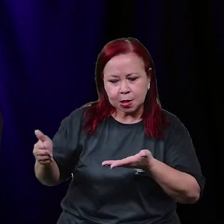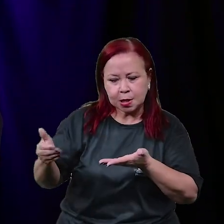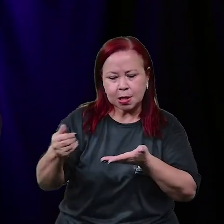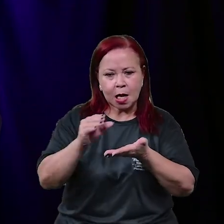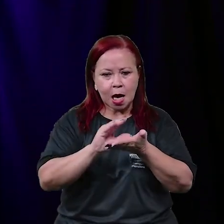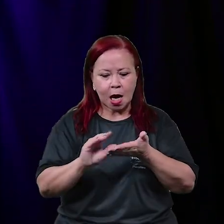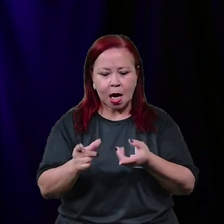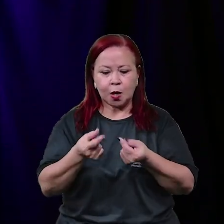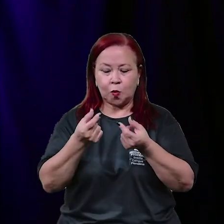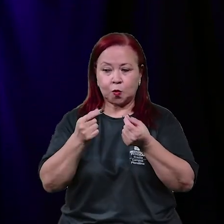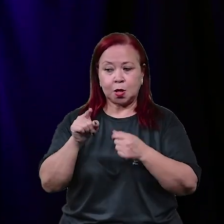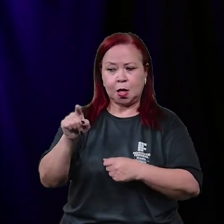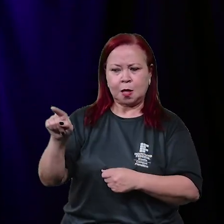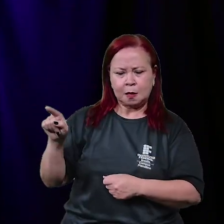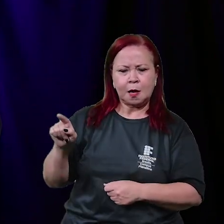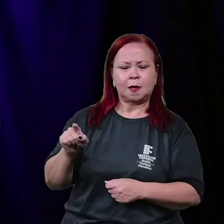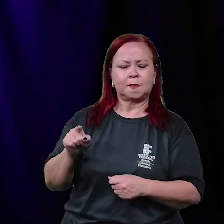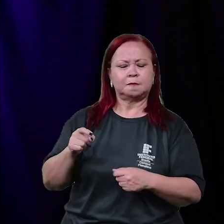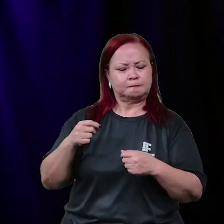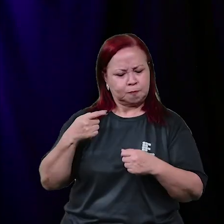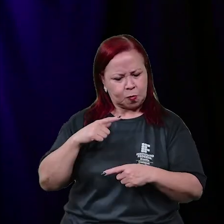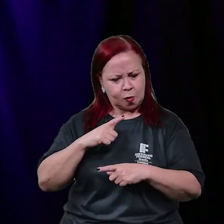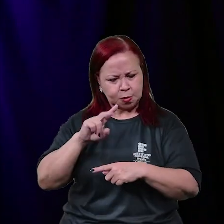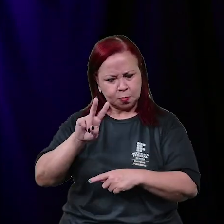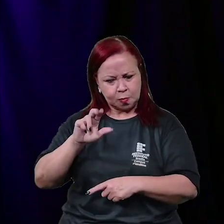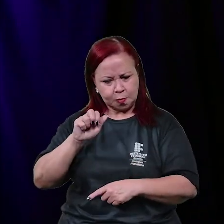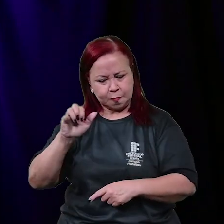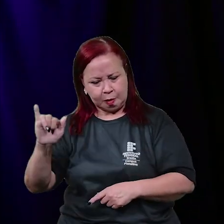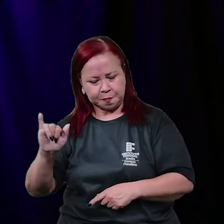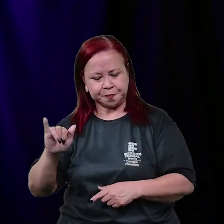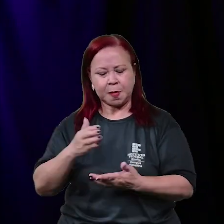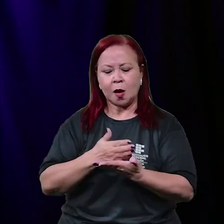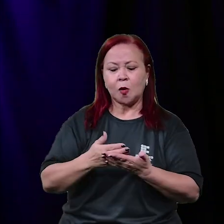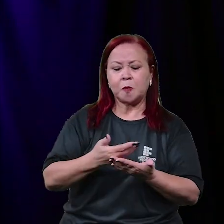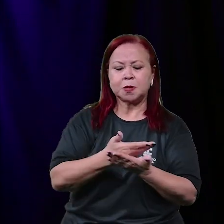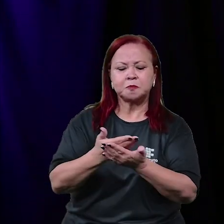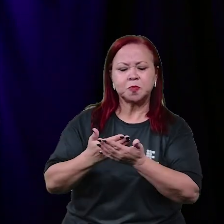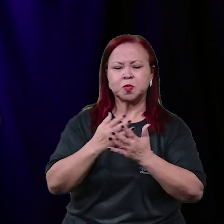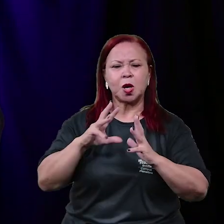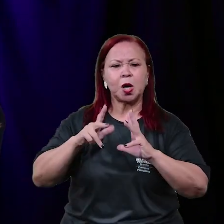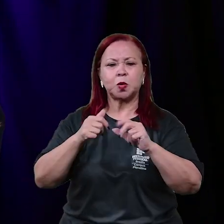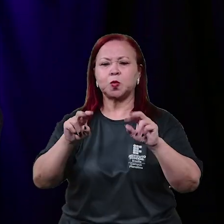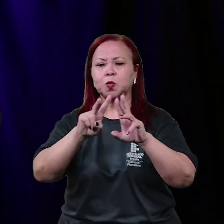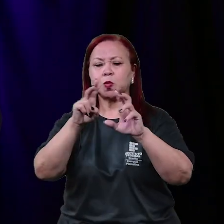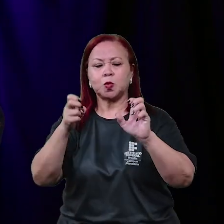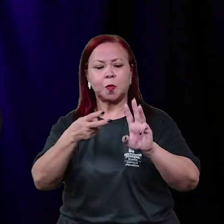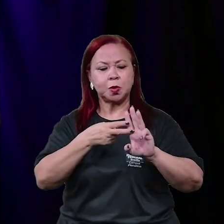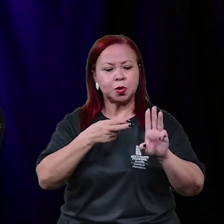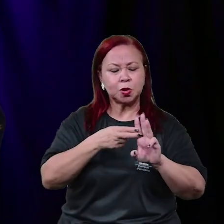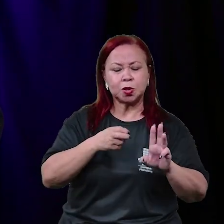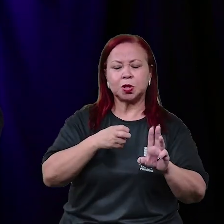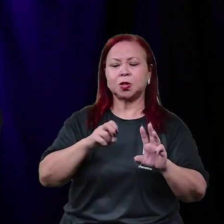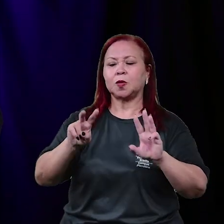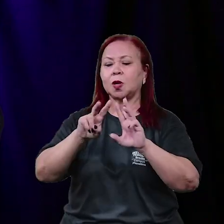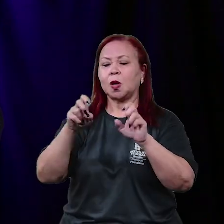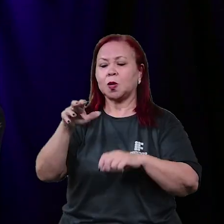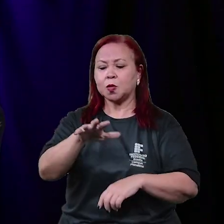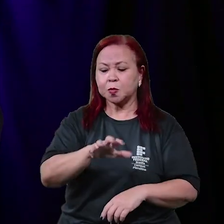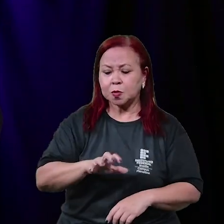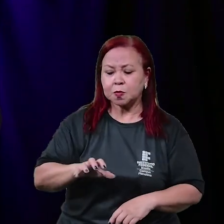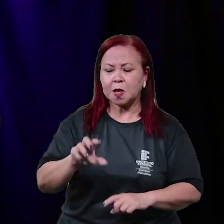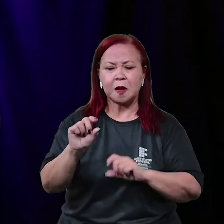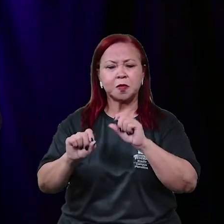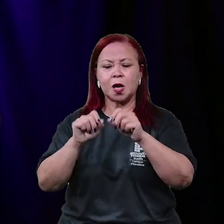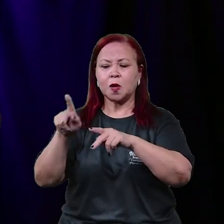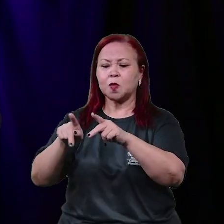arrecadar recursos. E elas, não, a gente vai. E aí elas começaram a estudar tudo sobre indígenas, sobre os territórios,